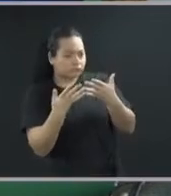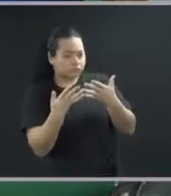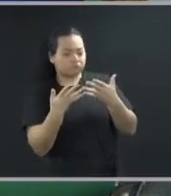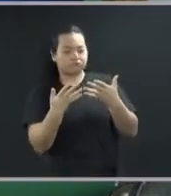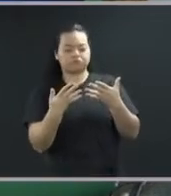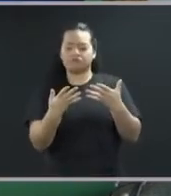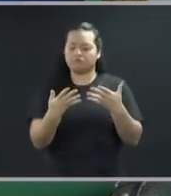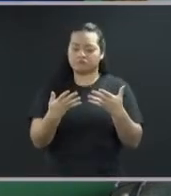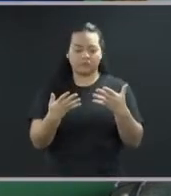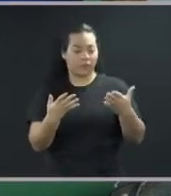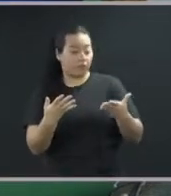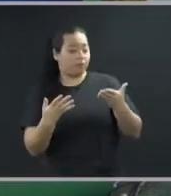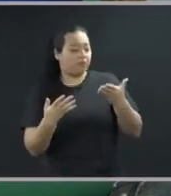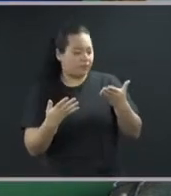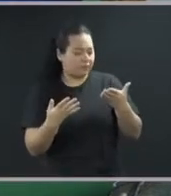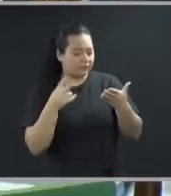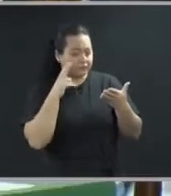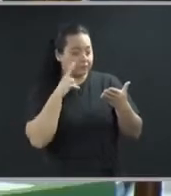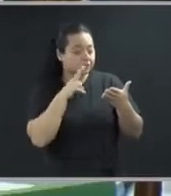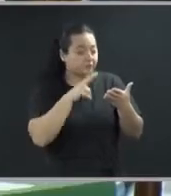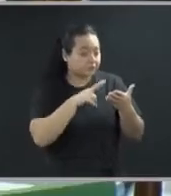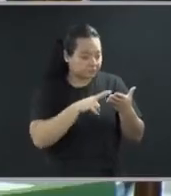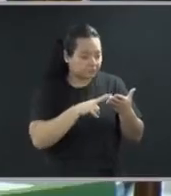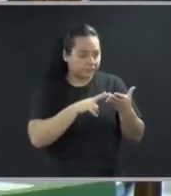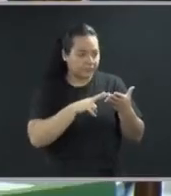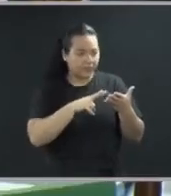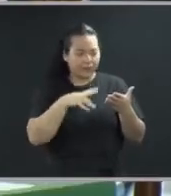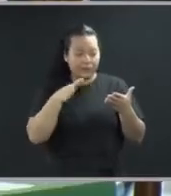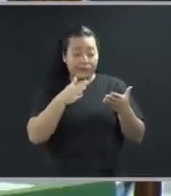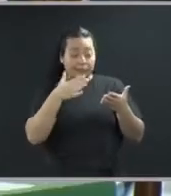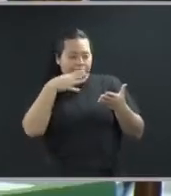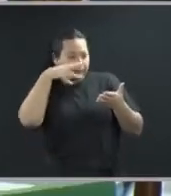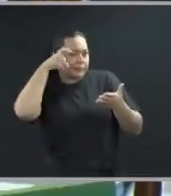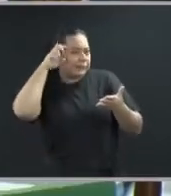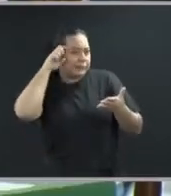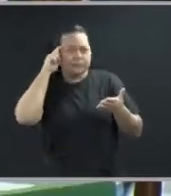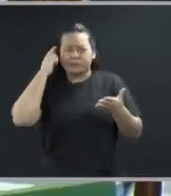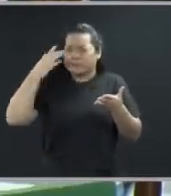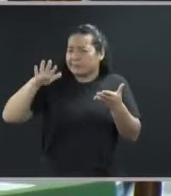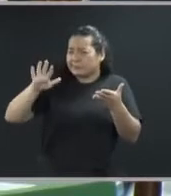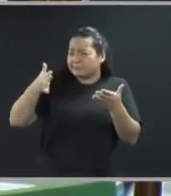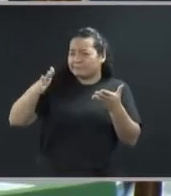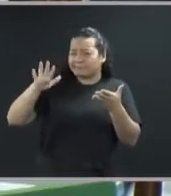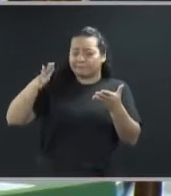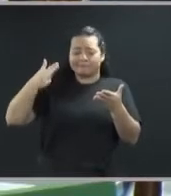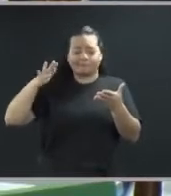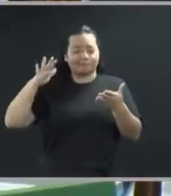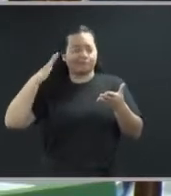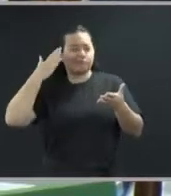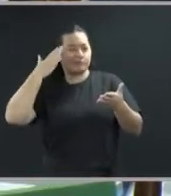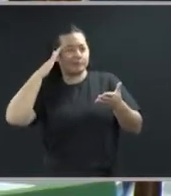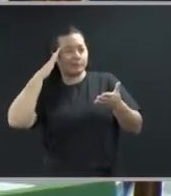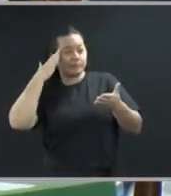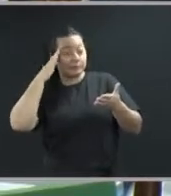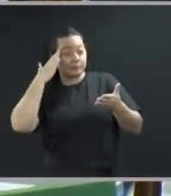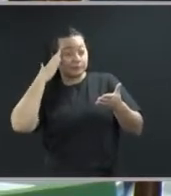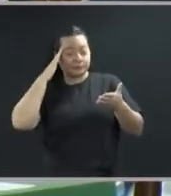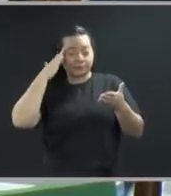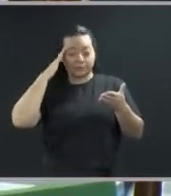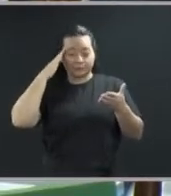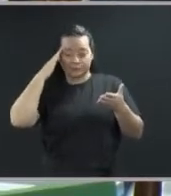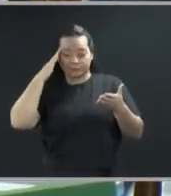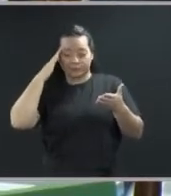ela só existe em função daqueles que vão. E às vezes, quando o irmão, a